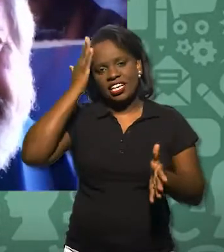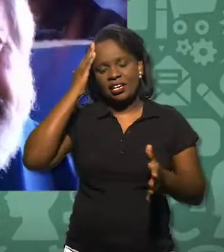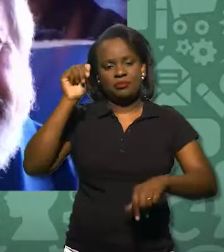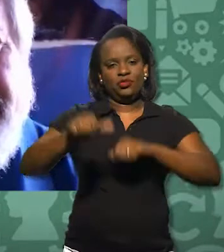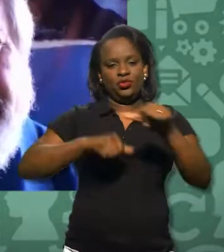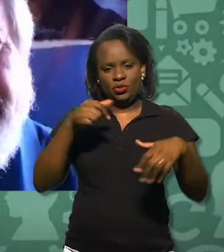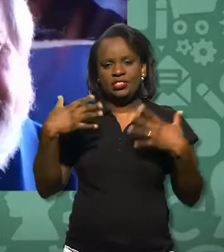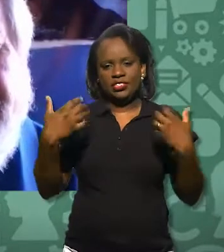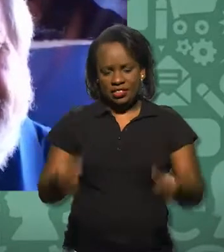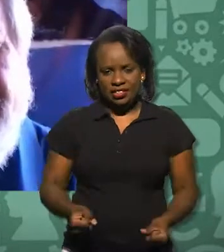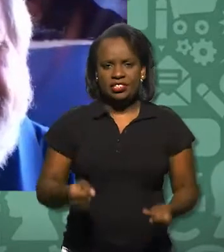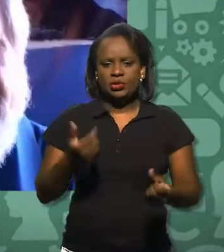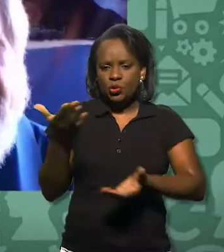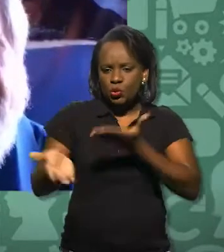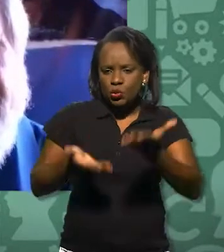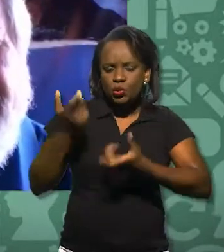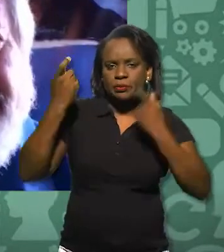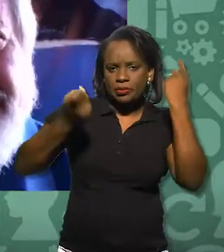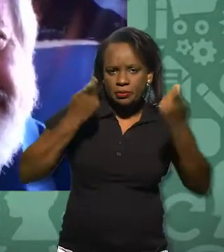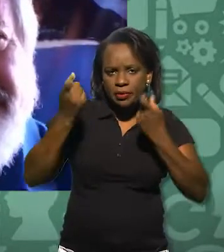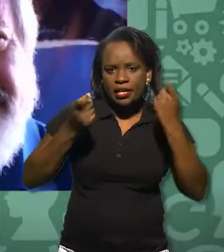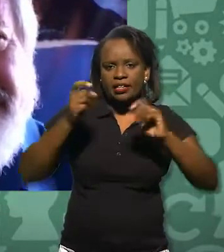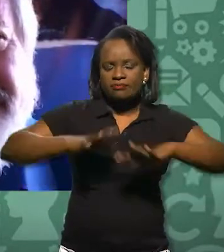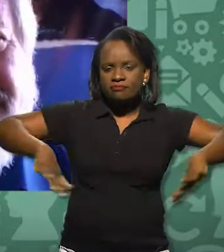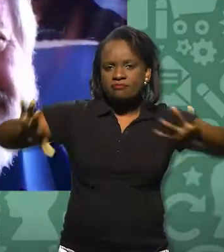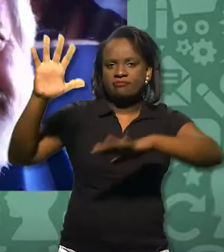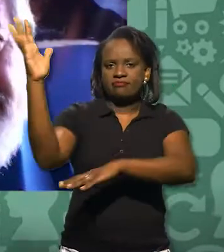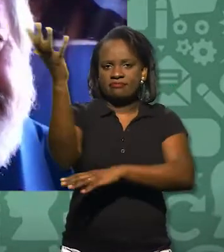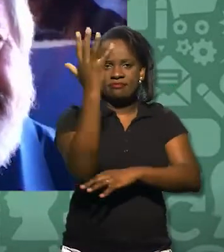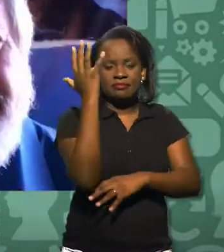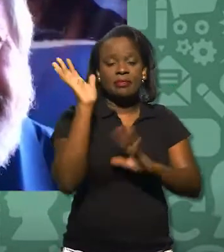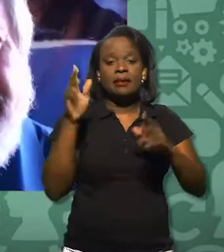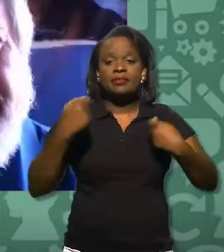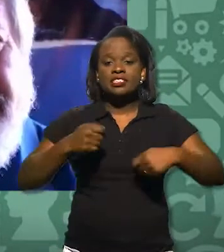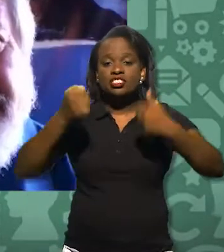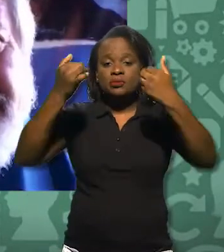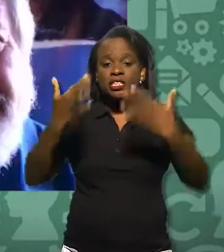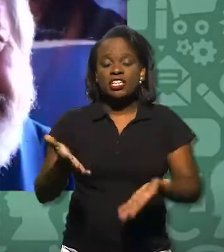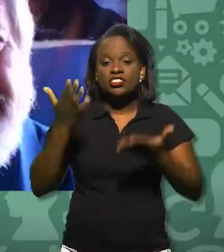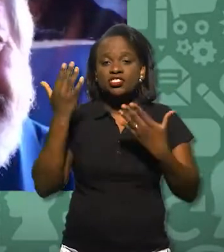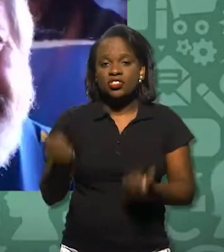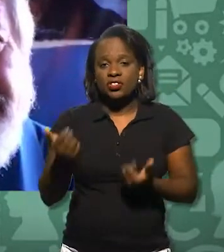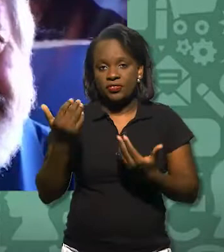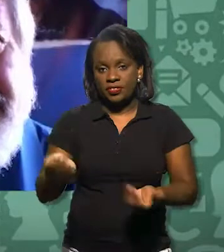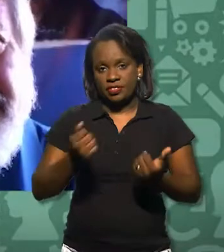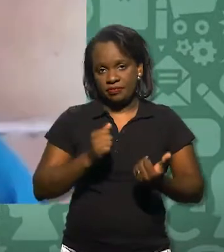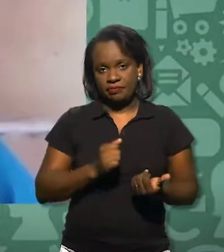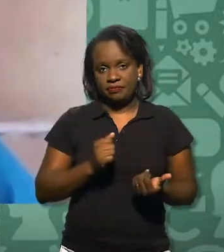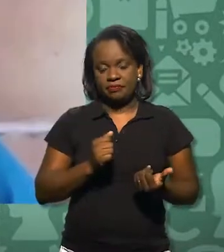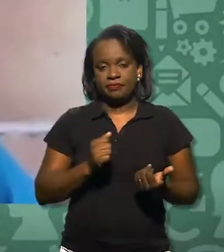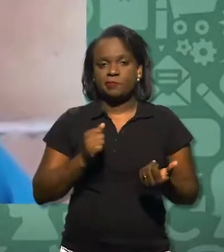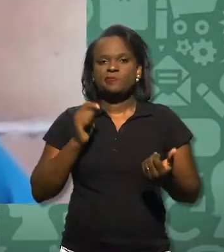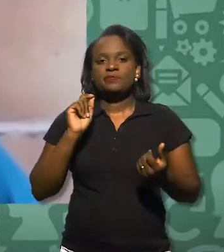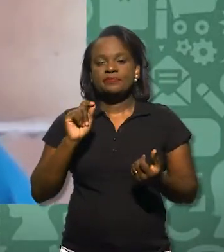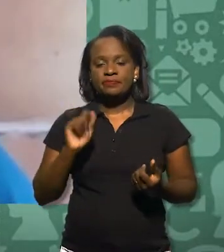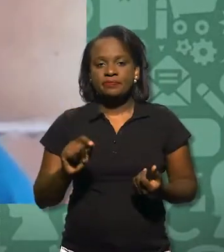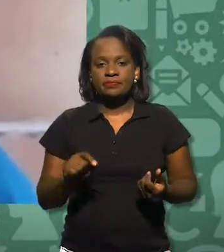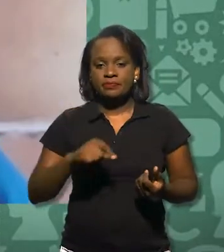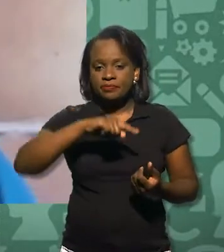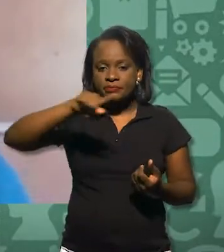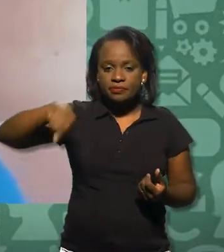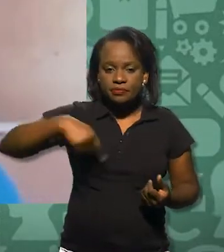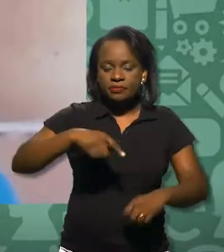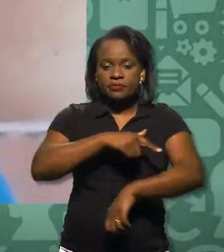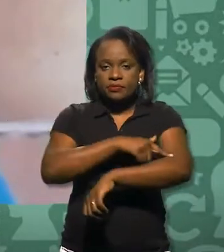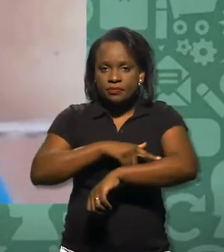já estão convertidos, já cuidam, já se preocupam com o meio ambiente. Mas a gente precisa falar para os jovens que